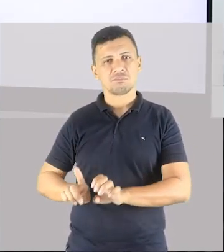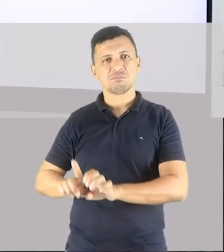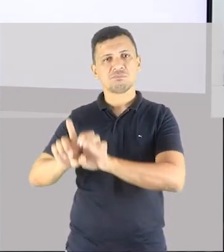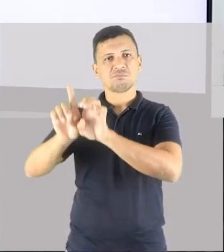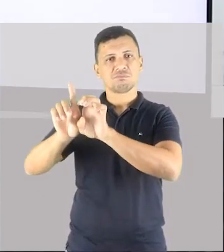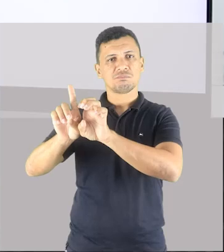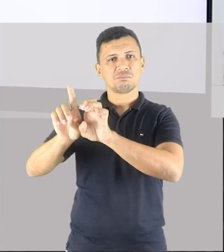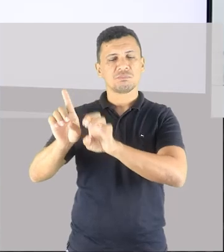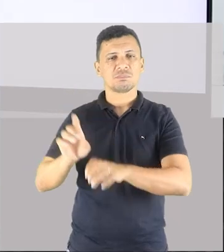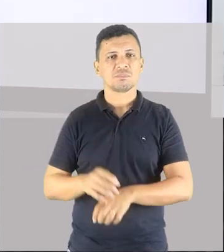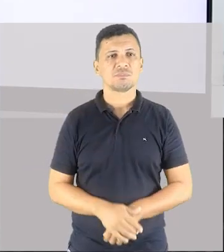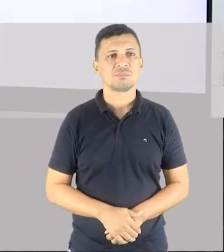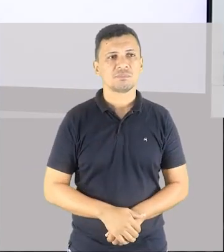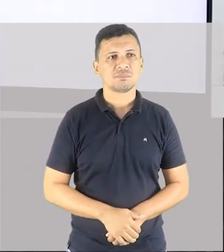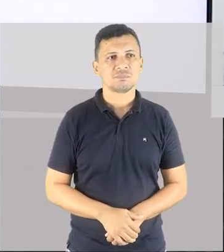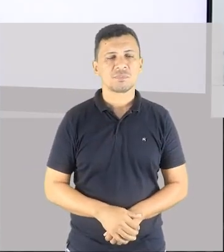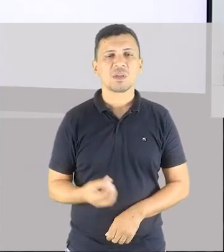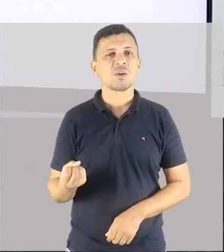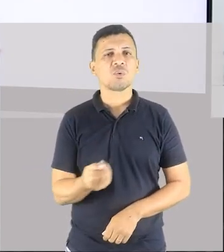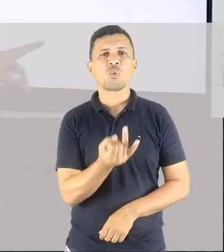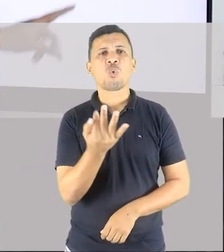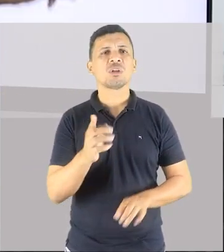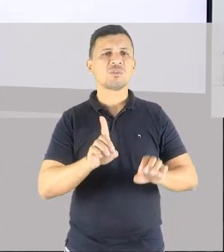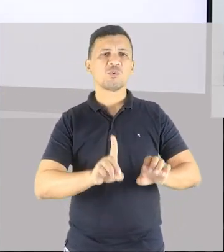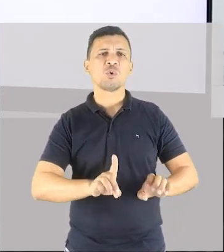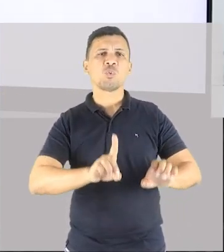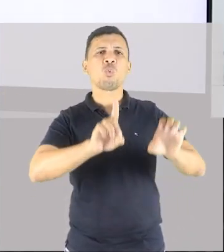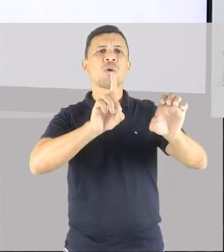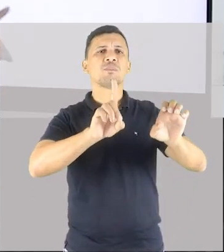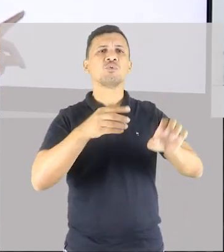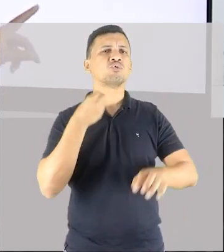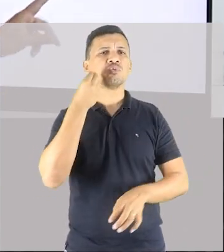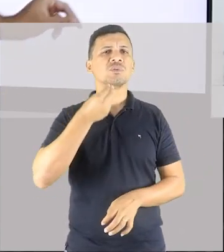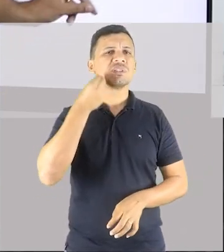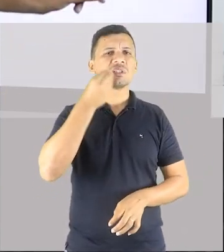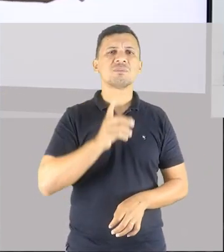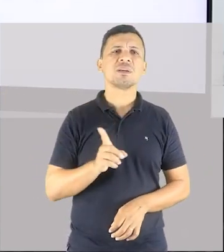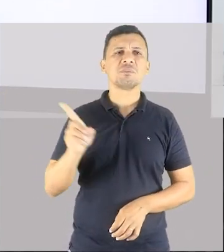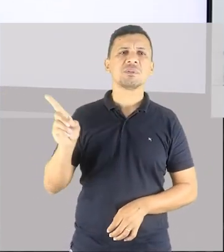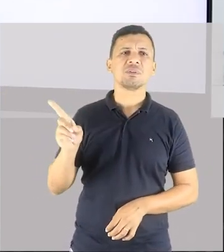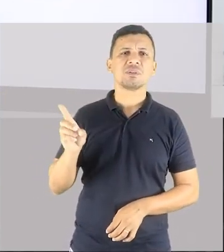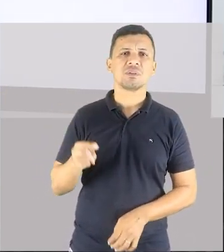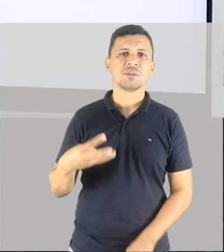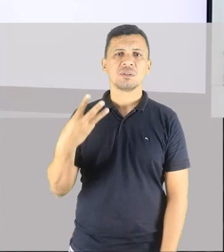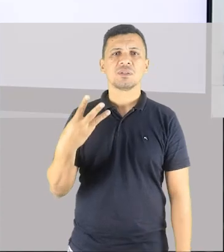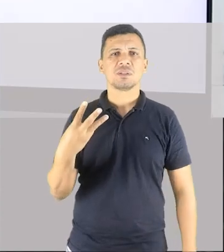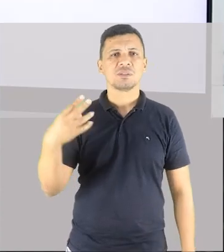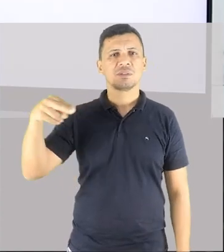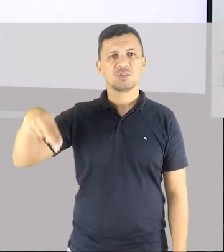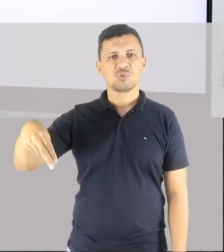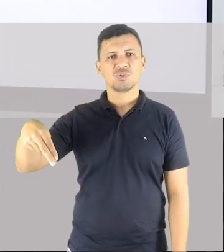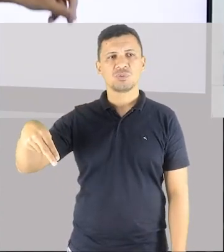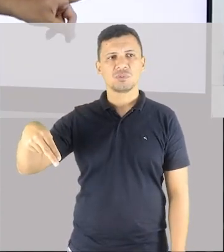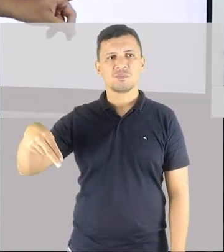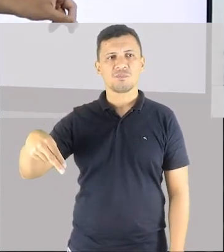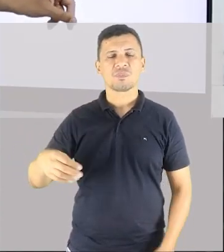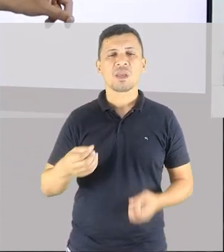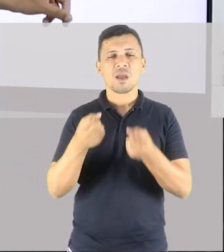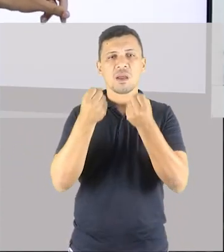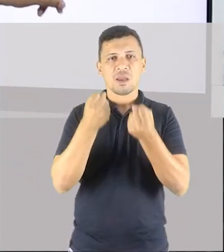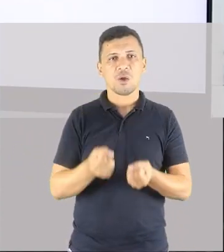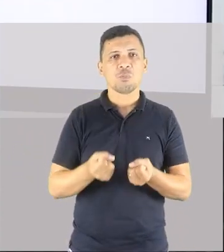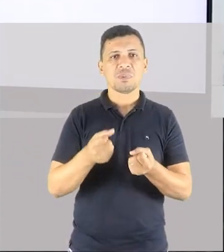empuxo. Então, quanto é que foi o empuxo nesse experimento aqui? 3 newtons, que é o peso do